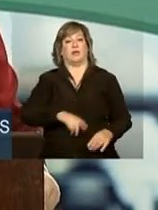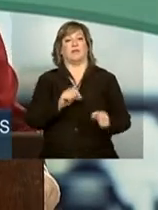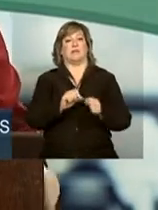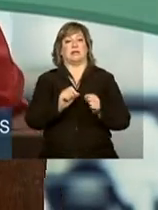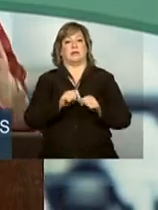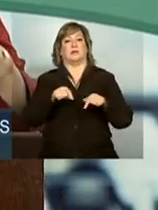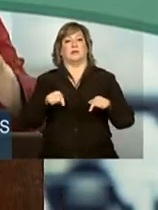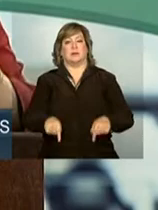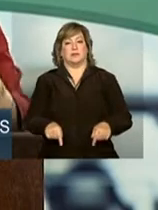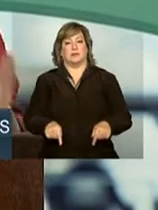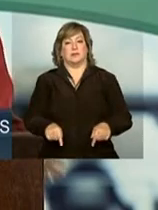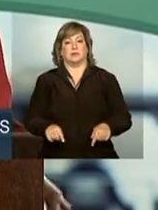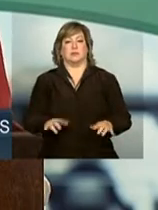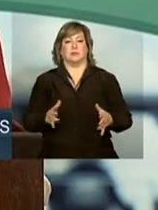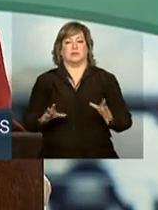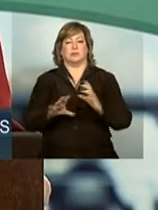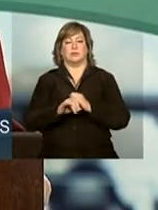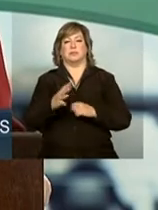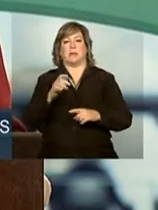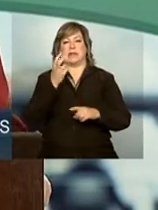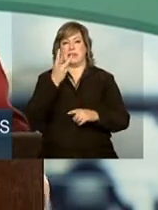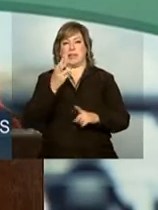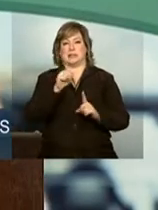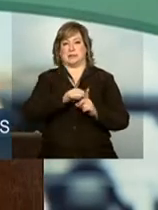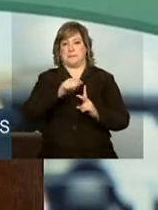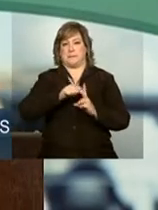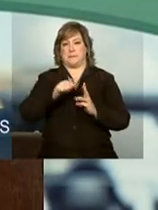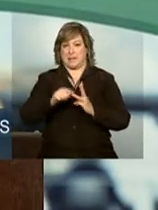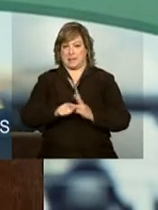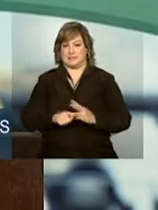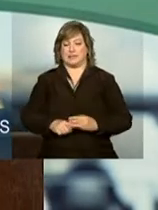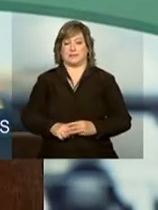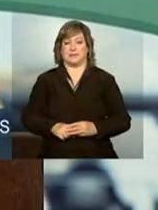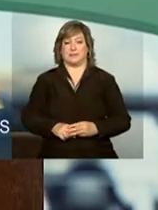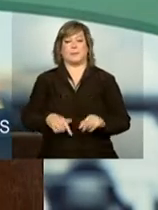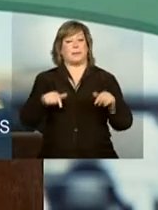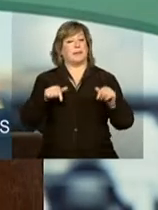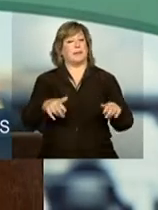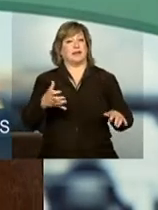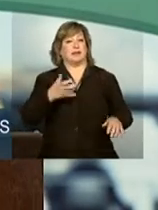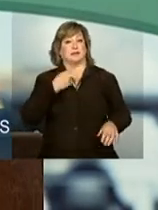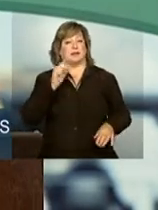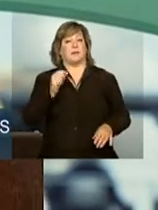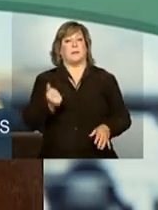em torno de 3 meses. E isso vai significar